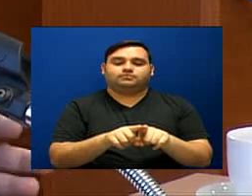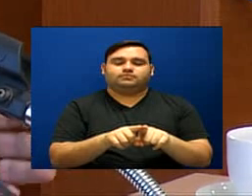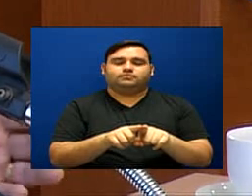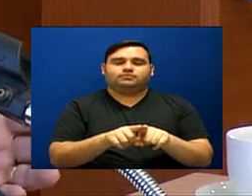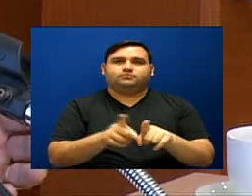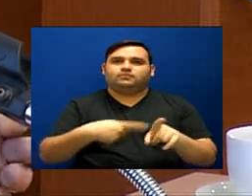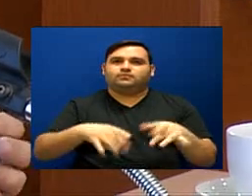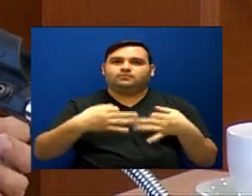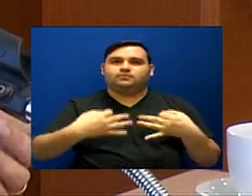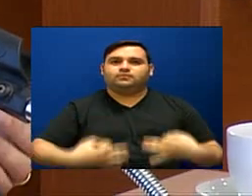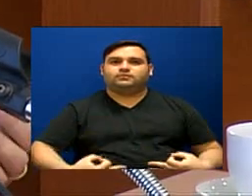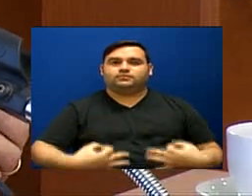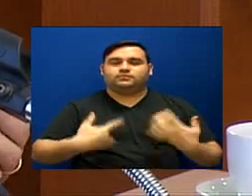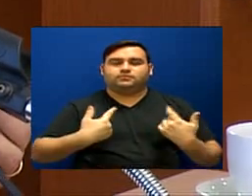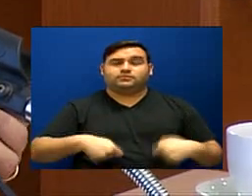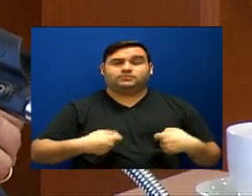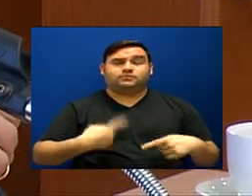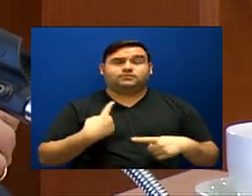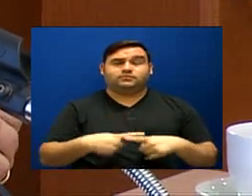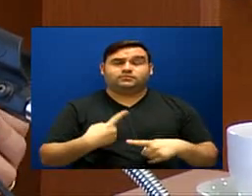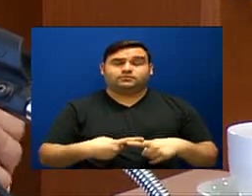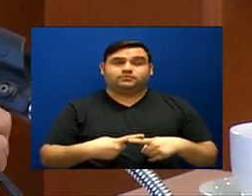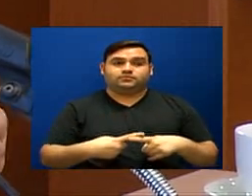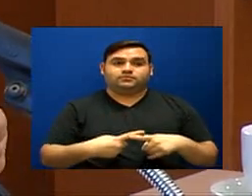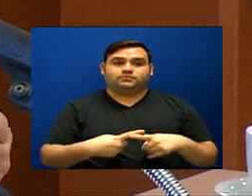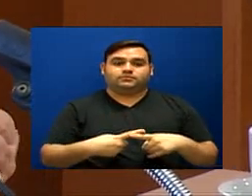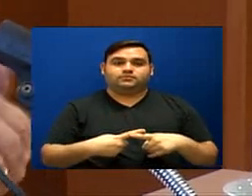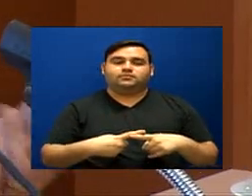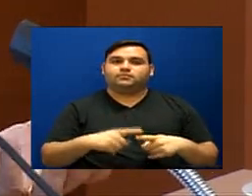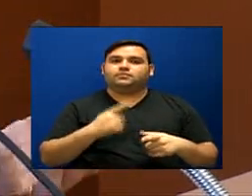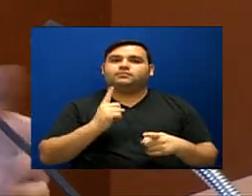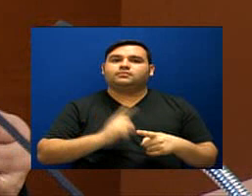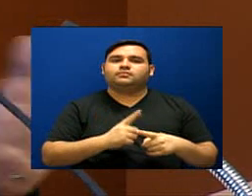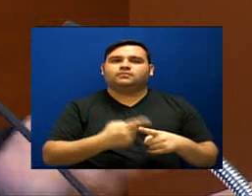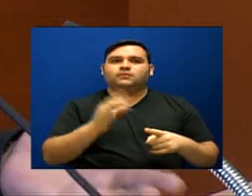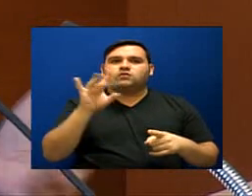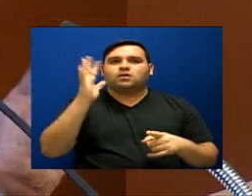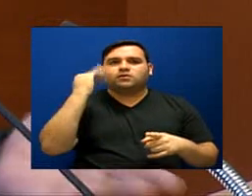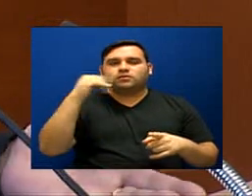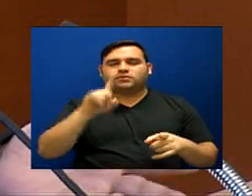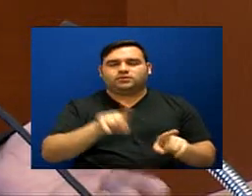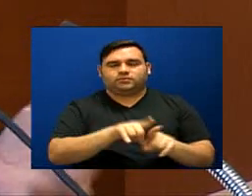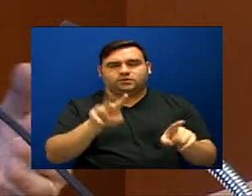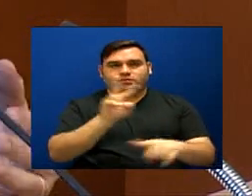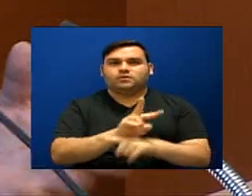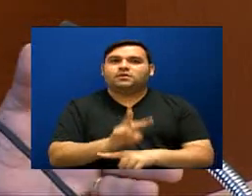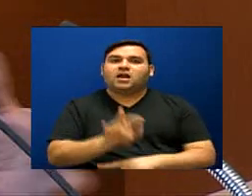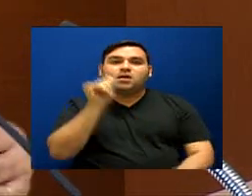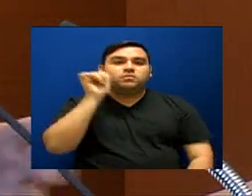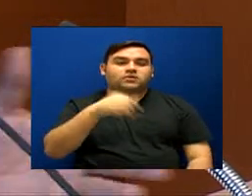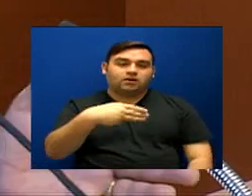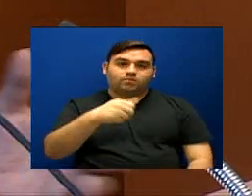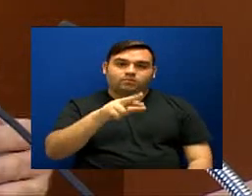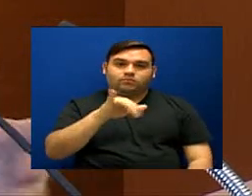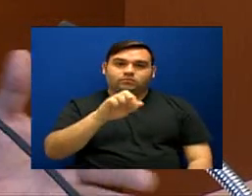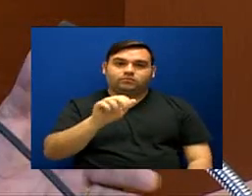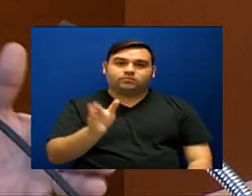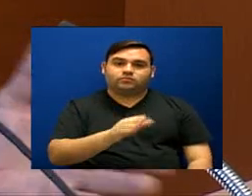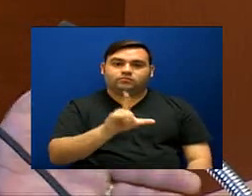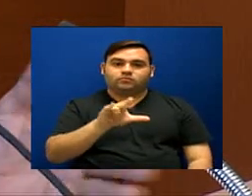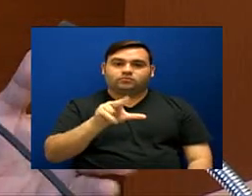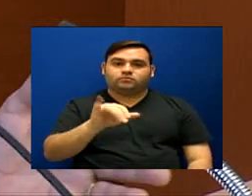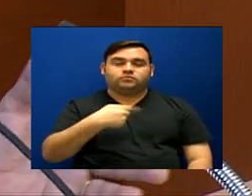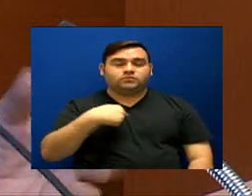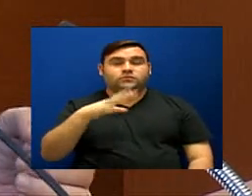ser justo, João, em relação a... Não só, você sabe que eu defendo muito a deputada Maria Lúcia, até debaixo